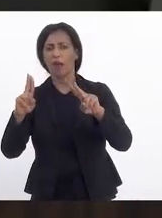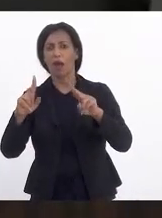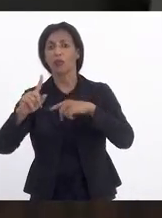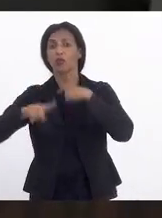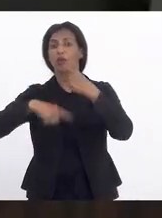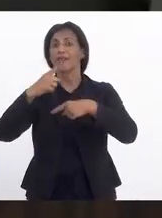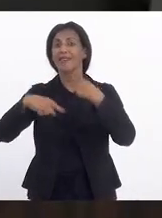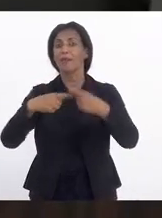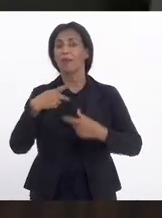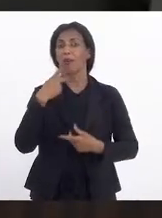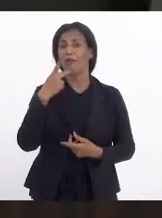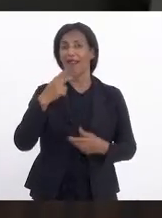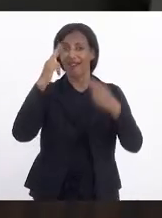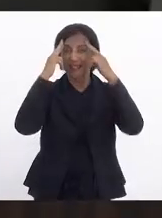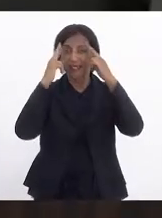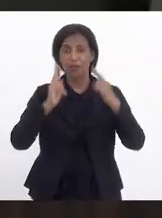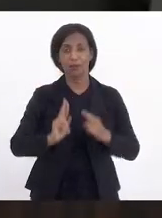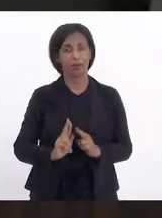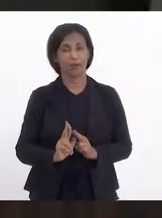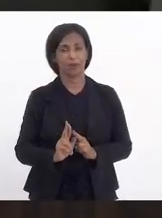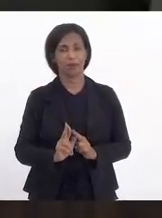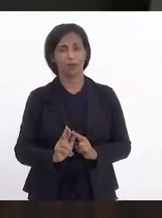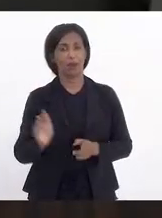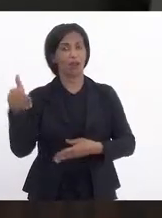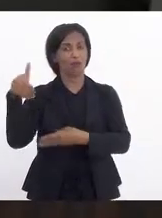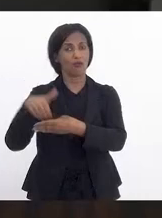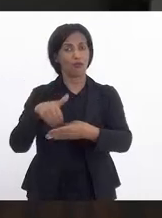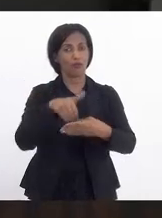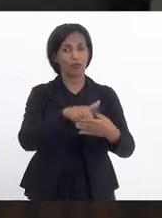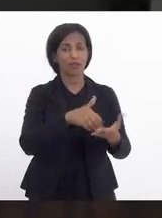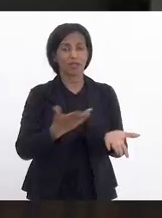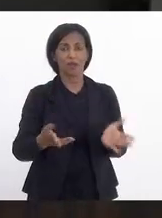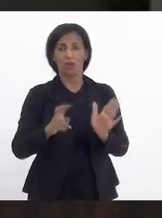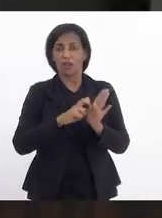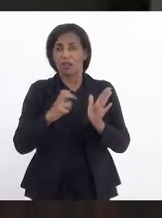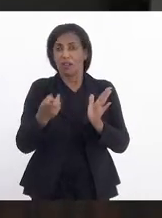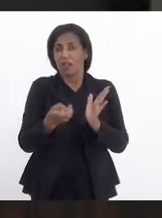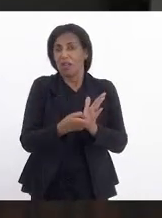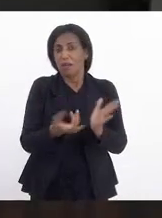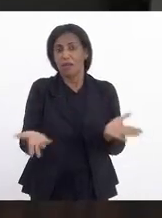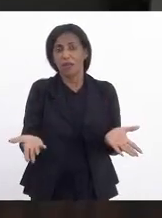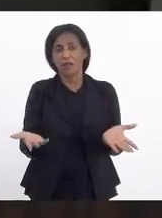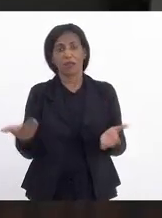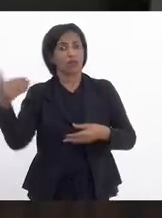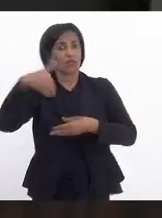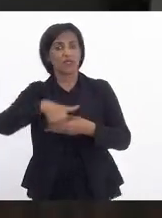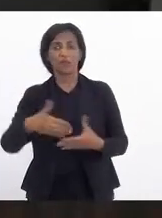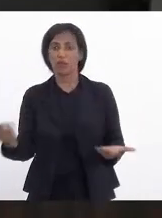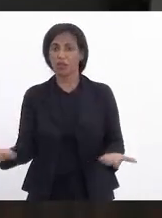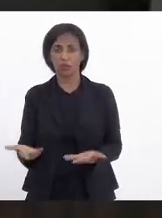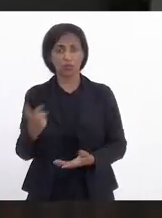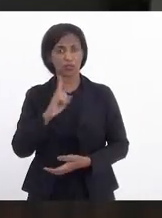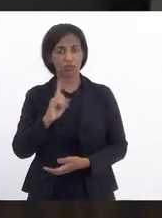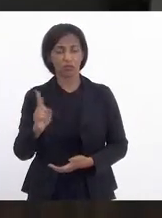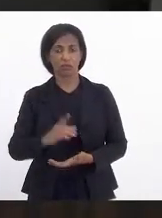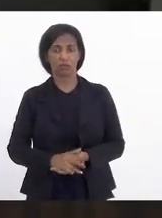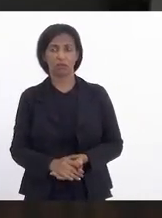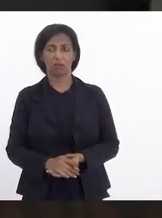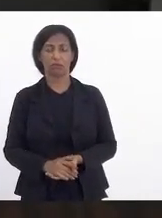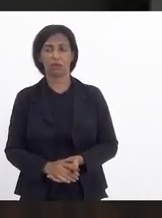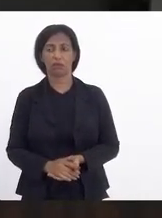fala do deputado respeitando a votação tem emendas o projeto projeto vai sair não será votado hoje